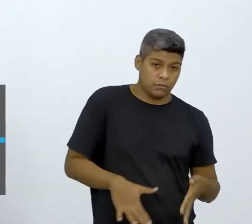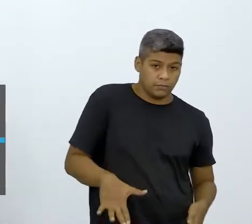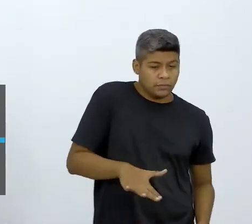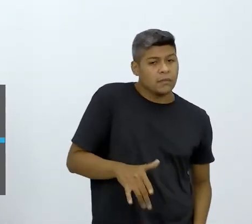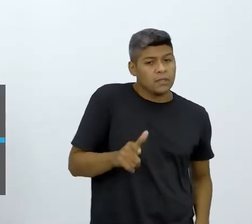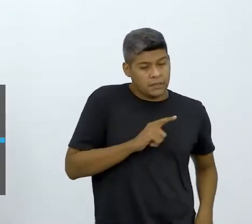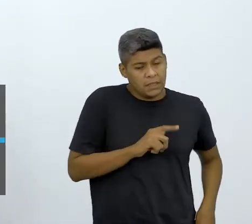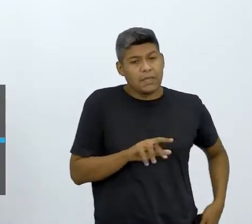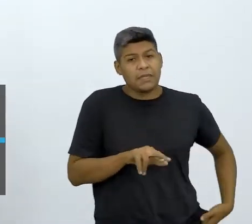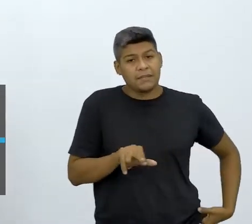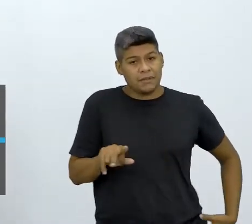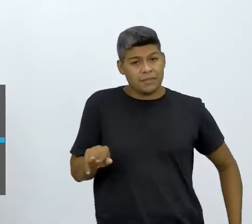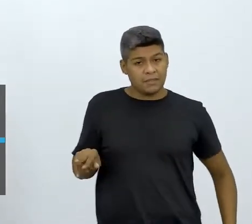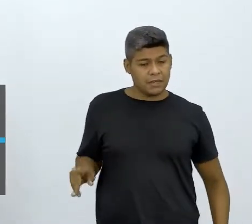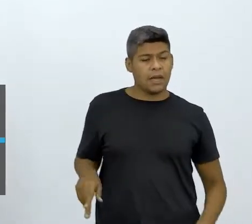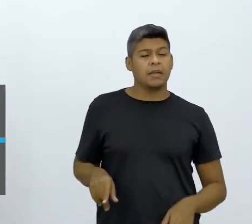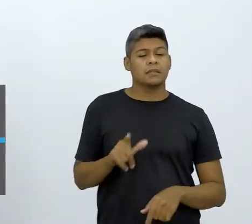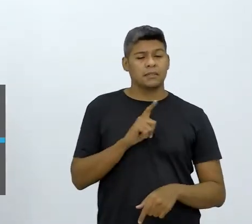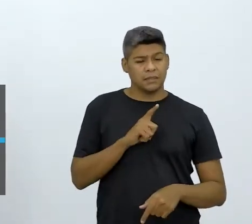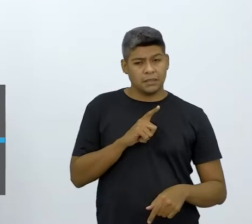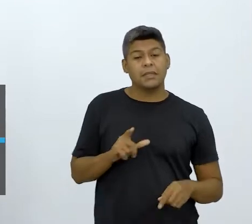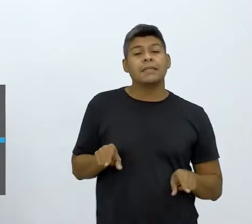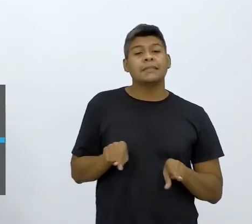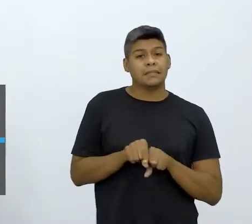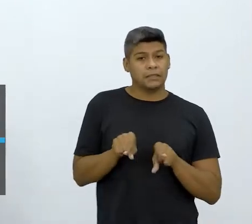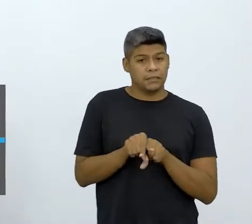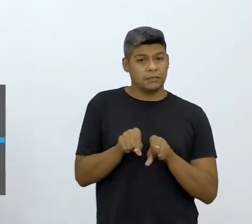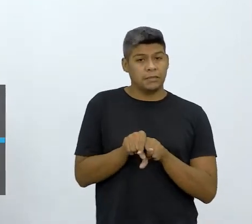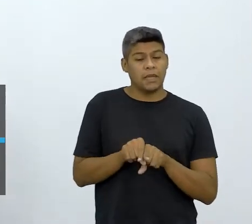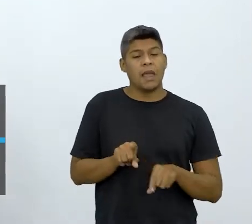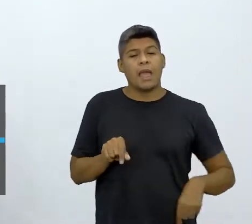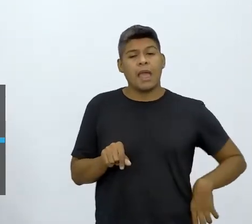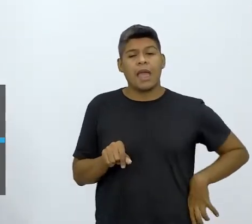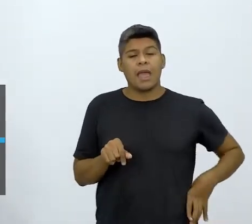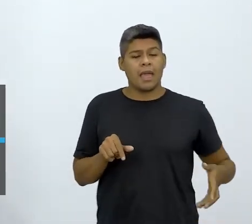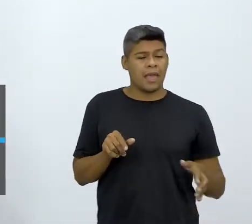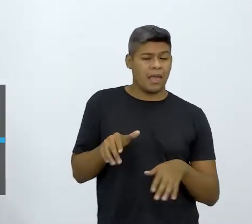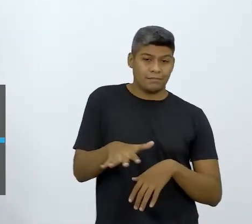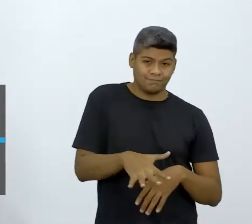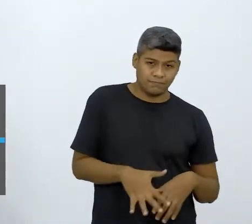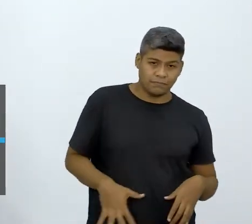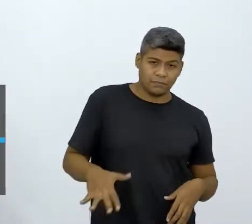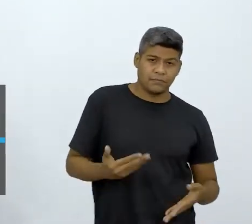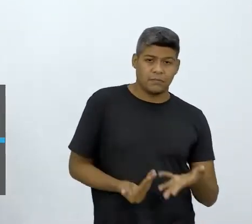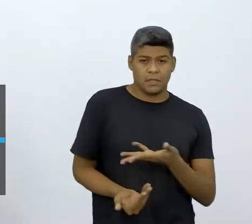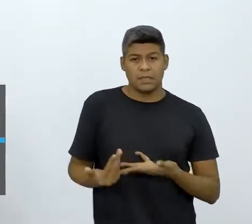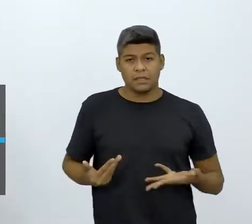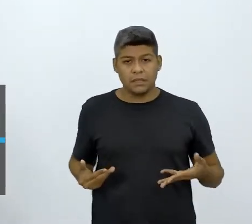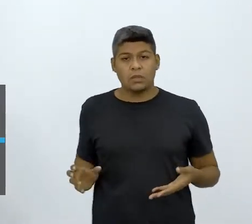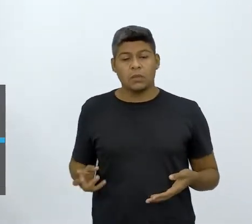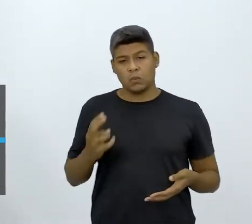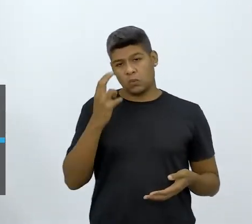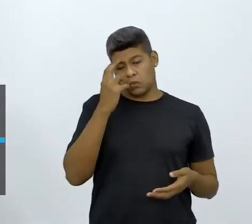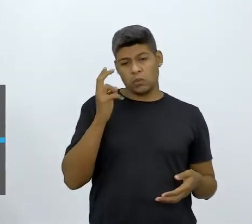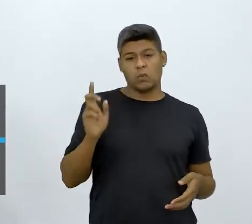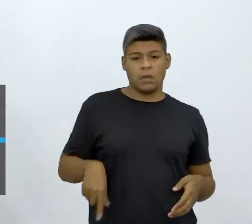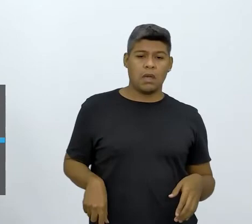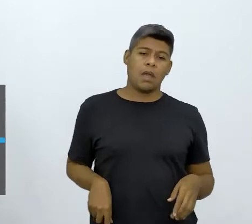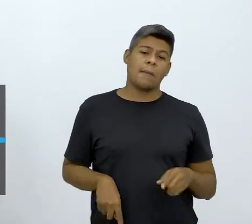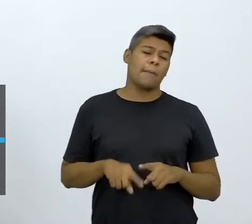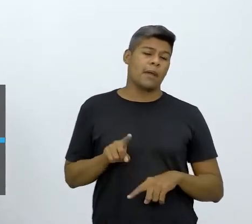essa diversidade, e essa diversidade, ela também é envolvida dentro da cultura de massa e acaba virando mercadoria também.